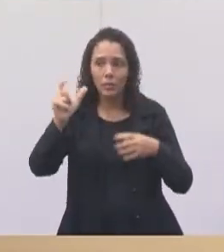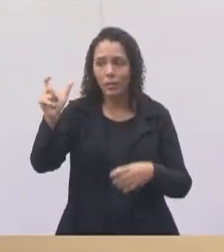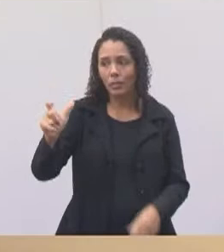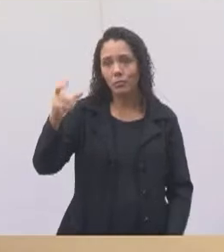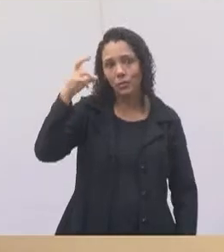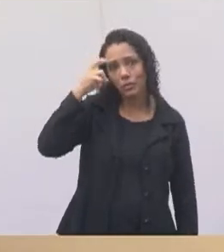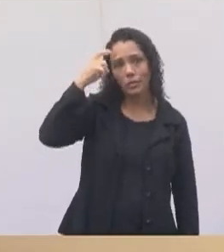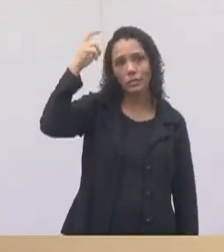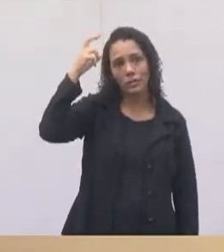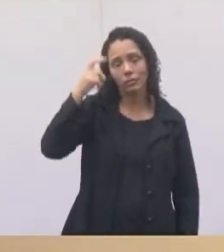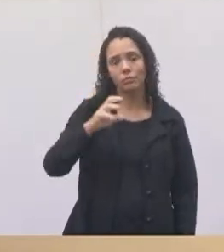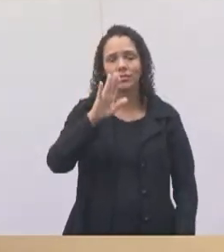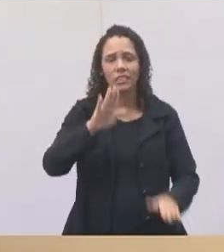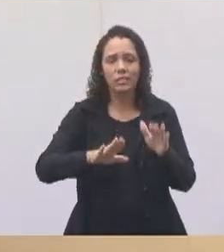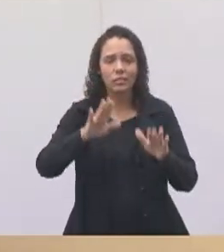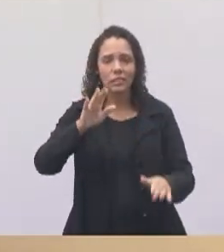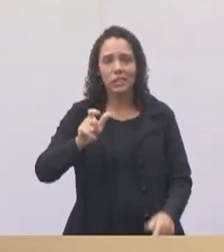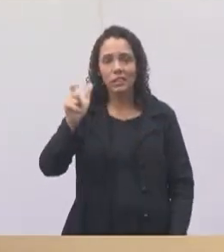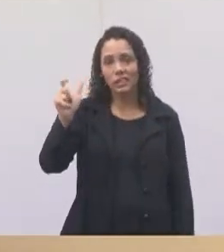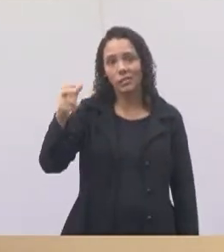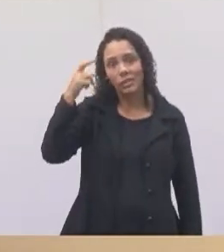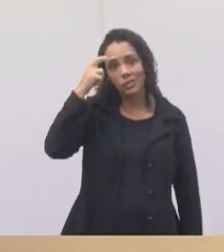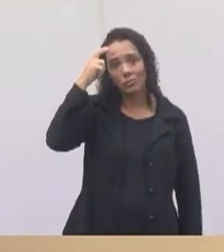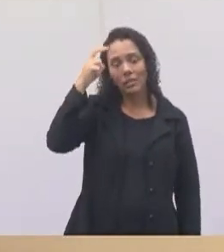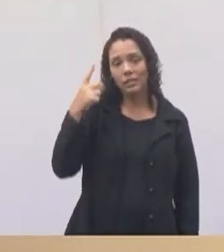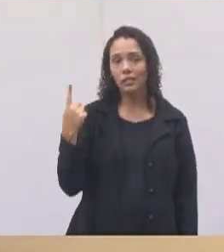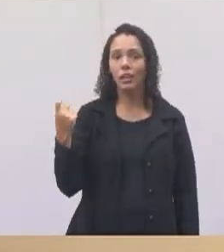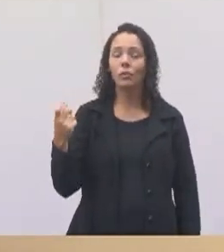a palavra de Deus só tem que ser falada por um sábio,